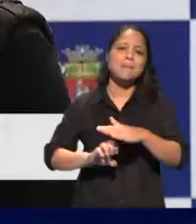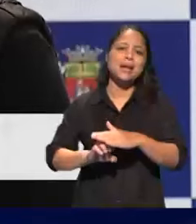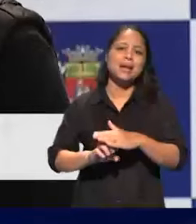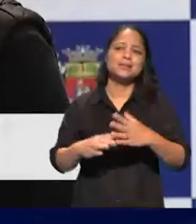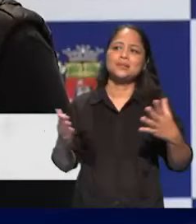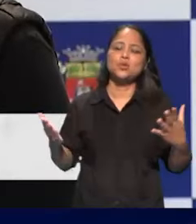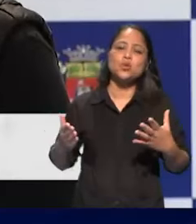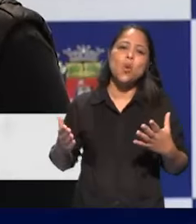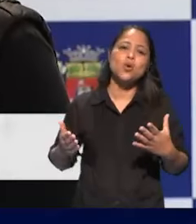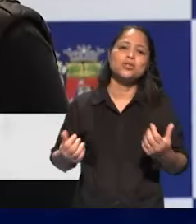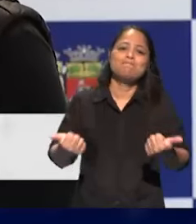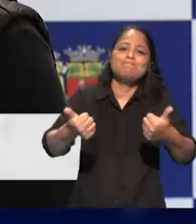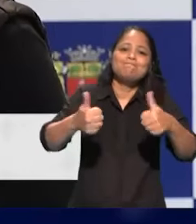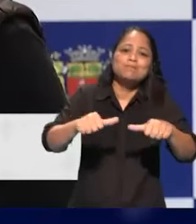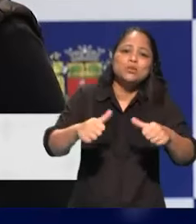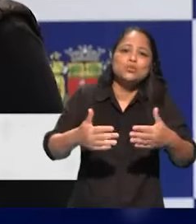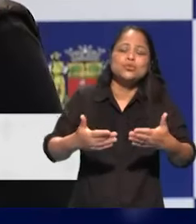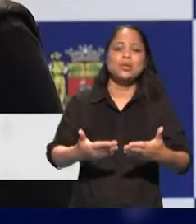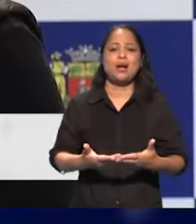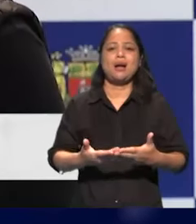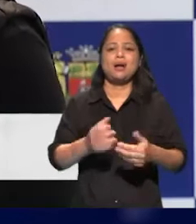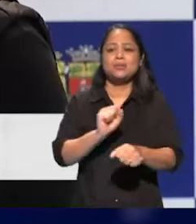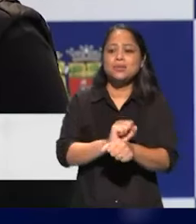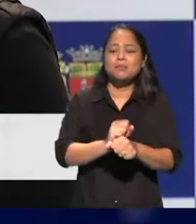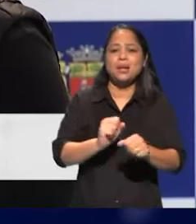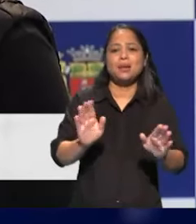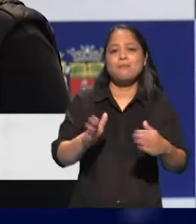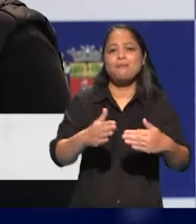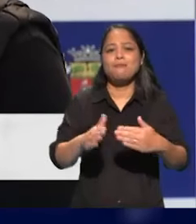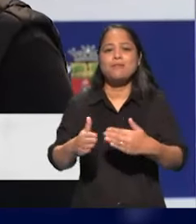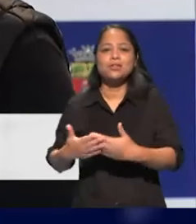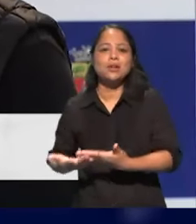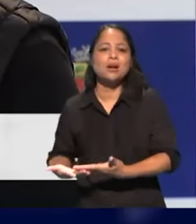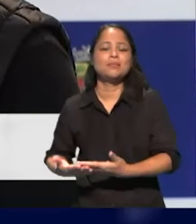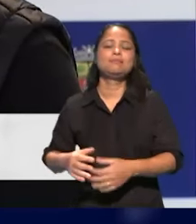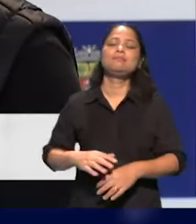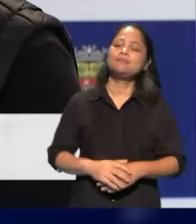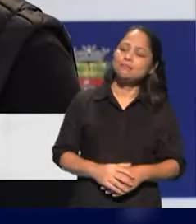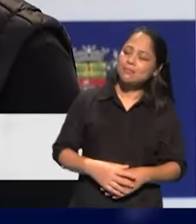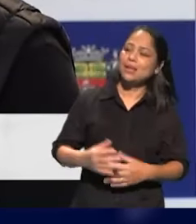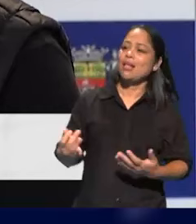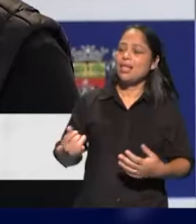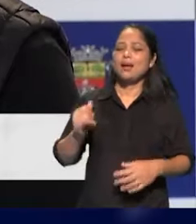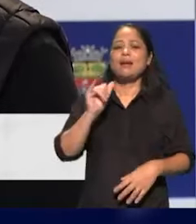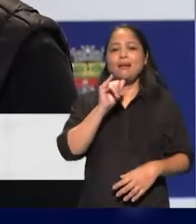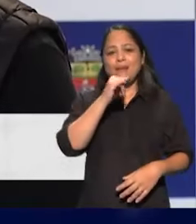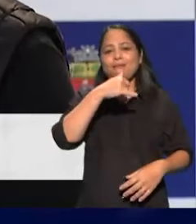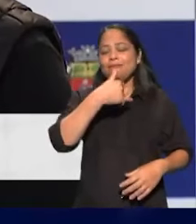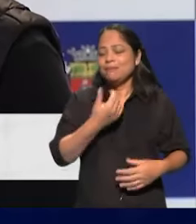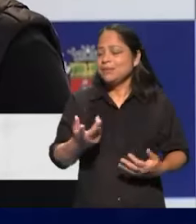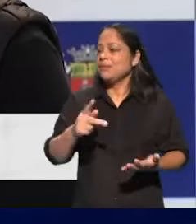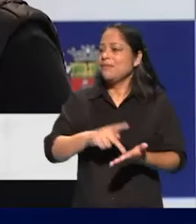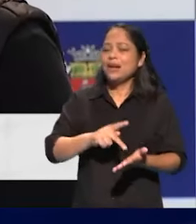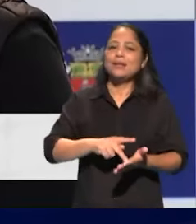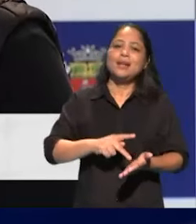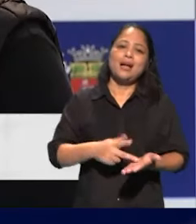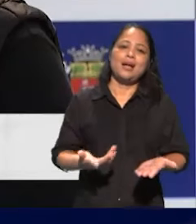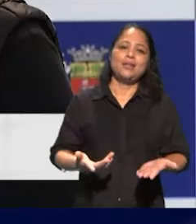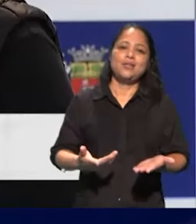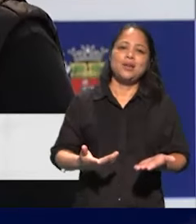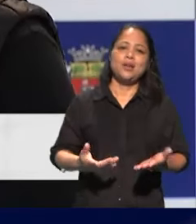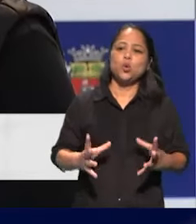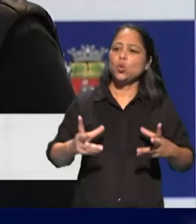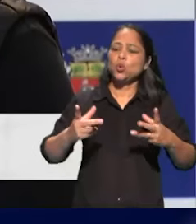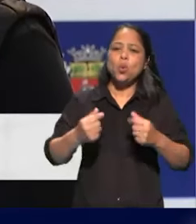transportes o comércio principalmente comércio é essencial que não tá aberto né infelizmente a gente tem aí uma perda muito grande